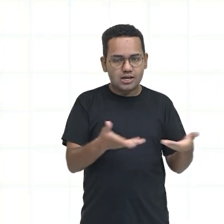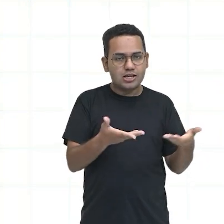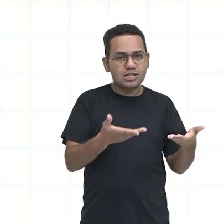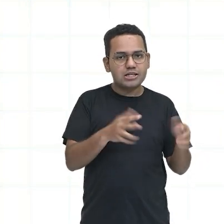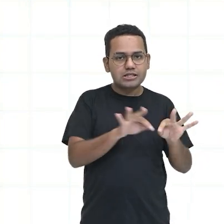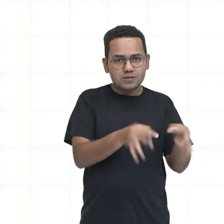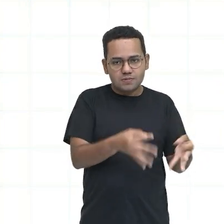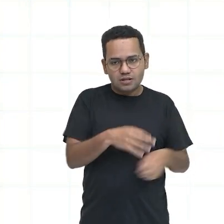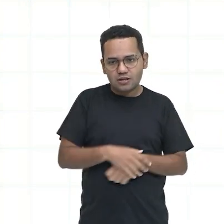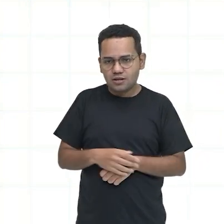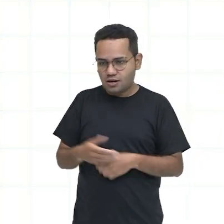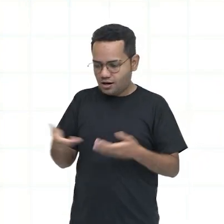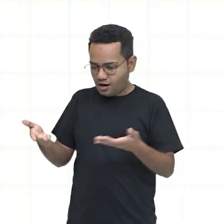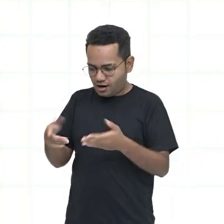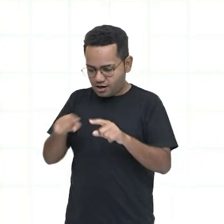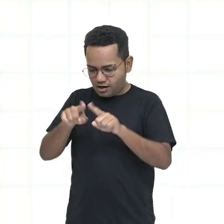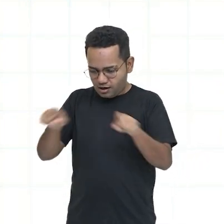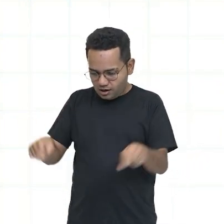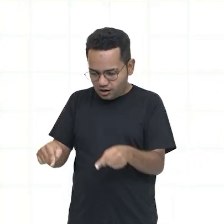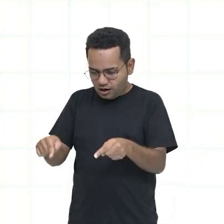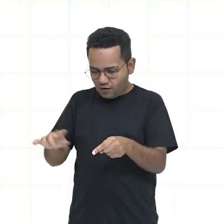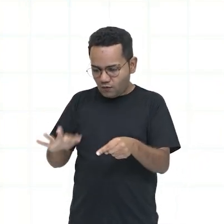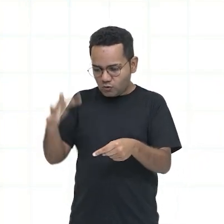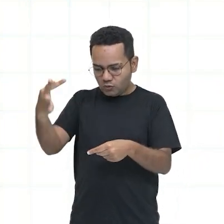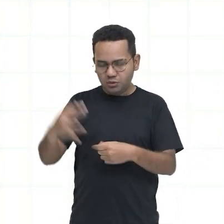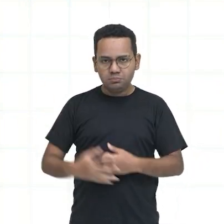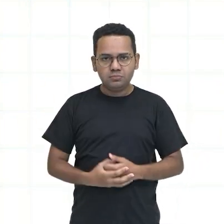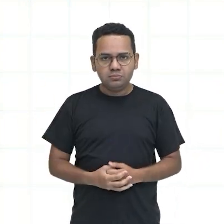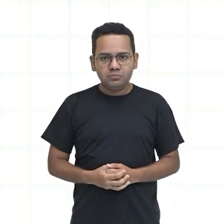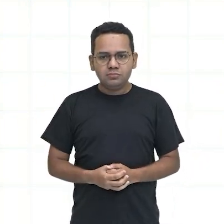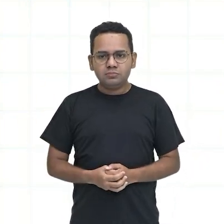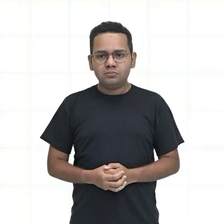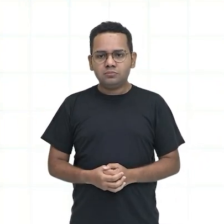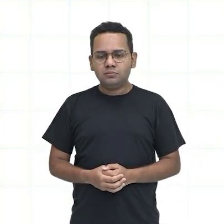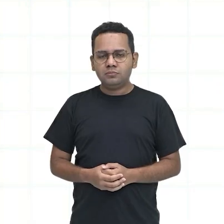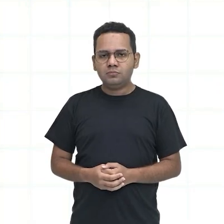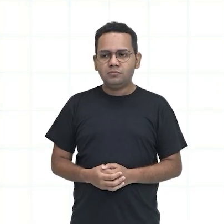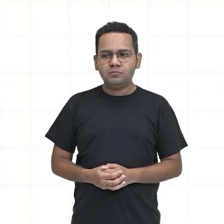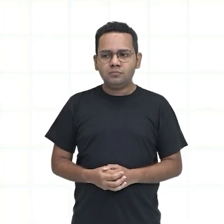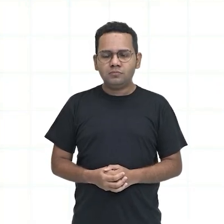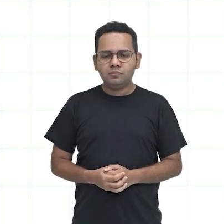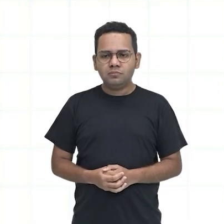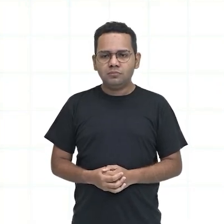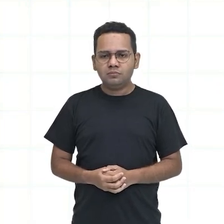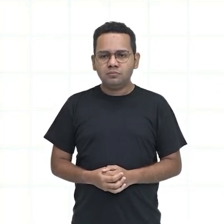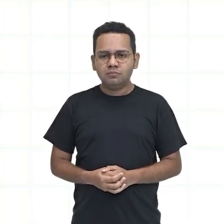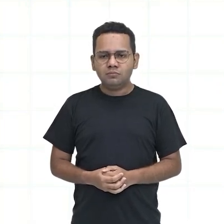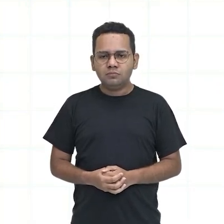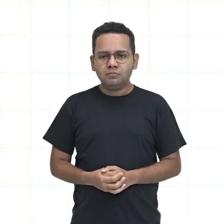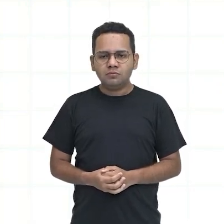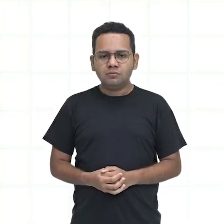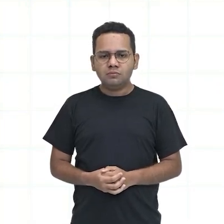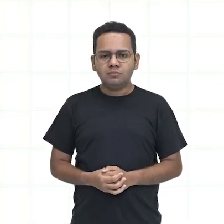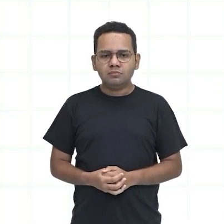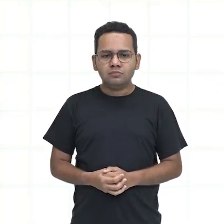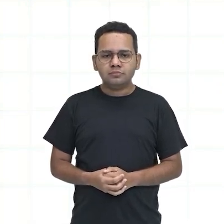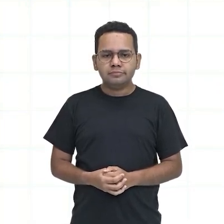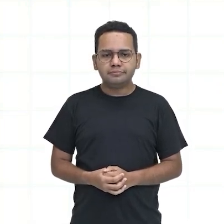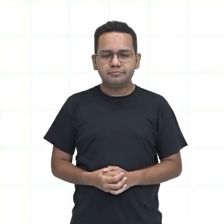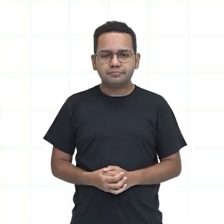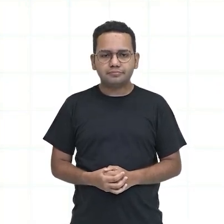segunda oração no tempo futuro, tá certo? Tempo futuro, que é caracterizado